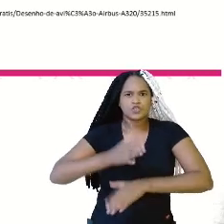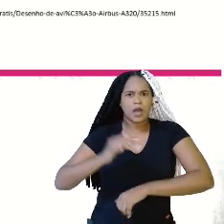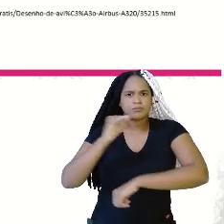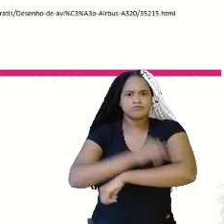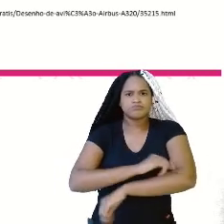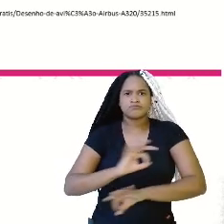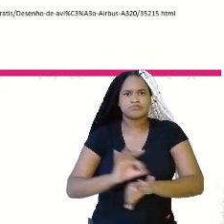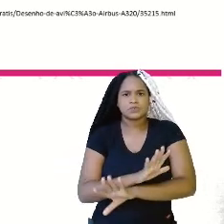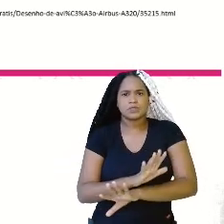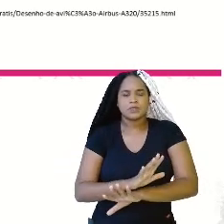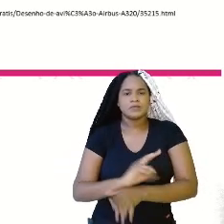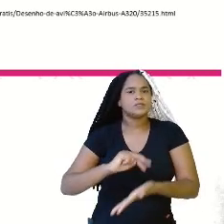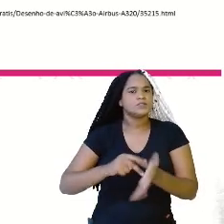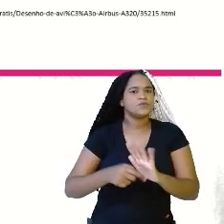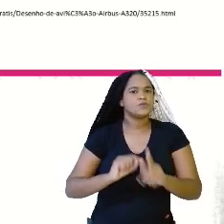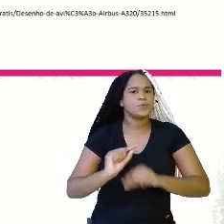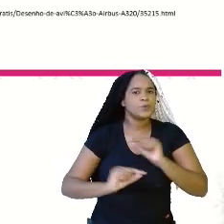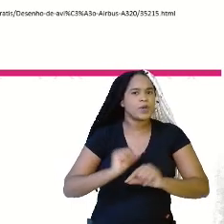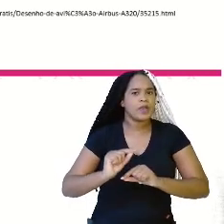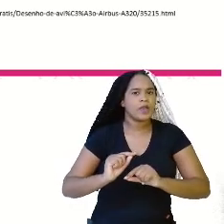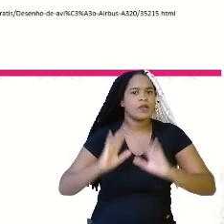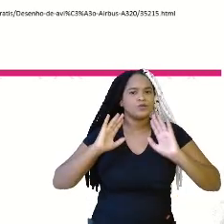quer dizer que essa situação já